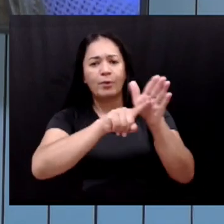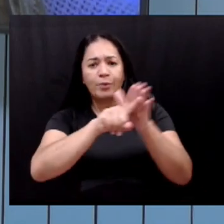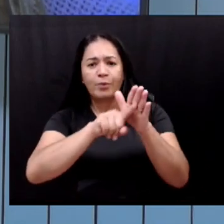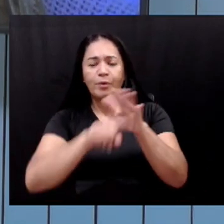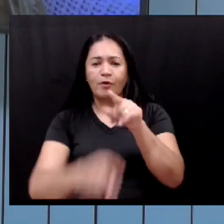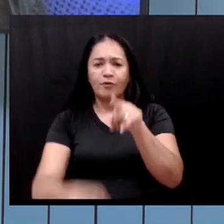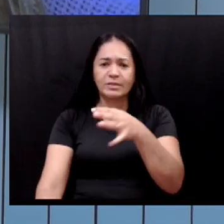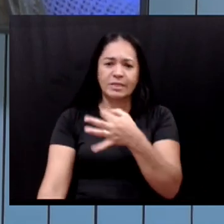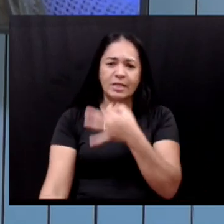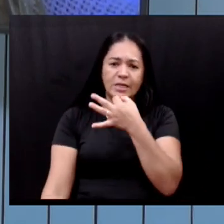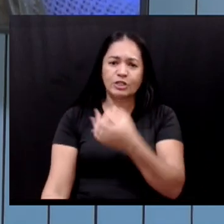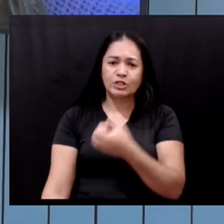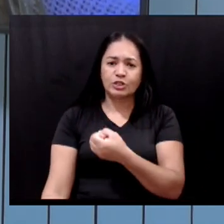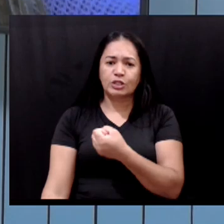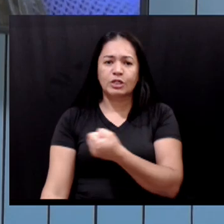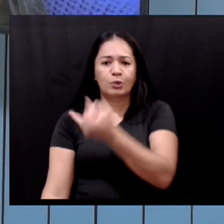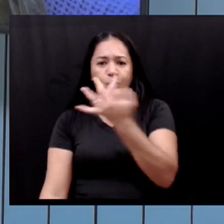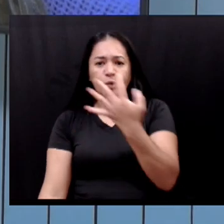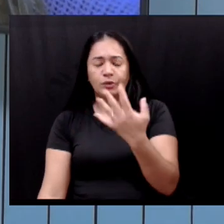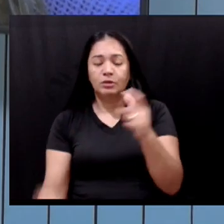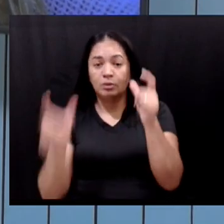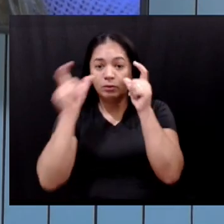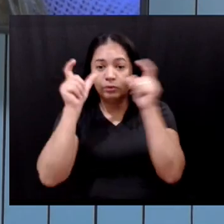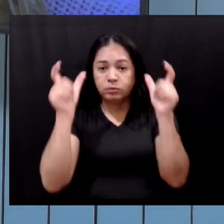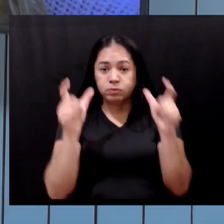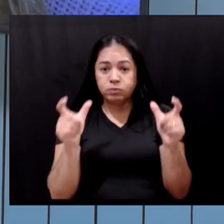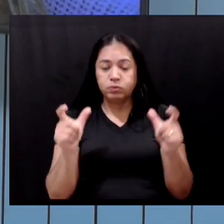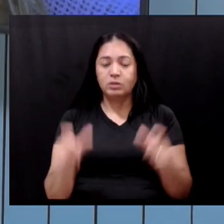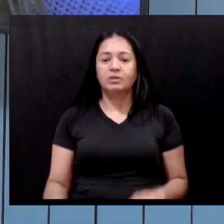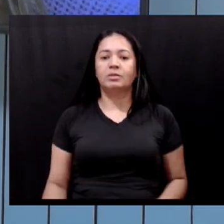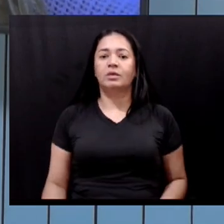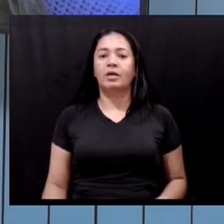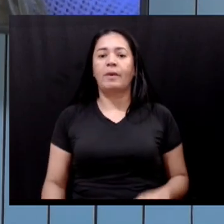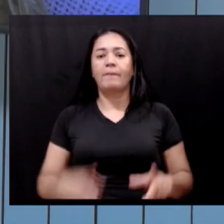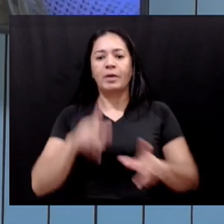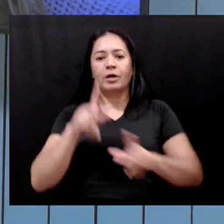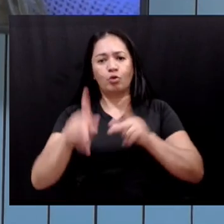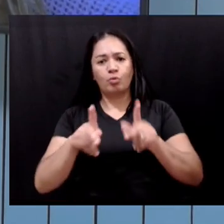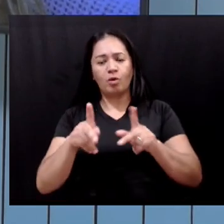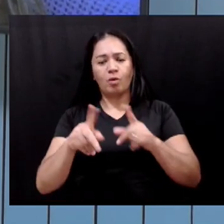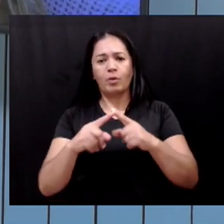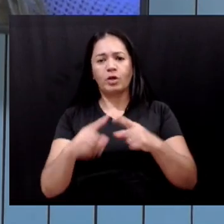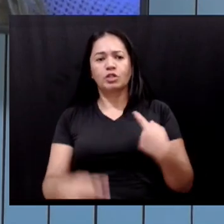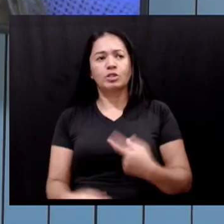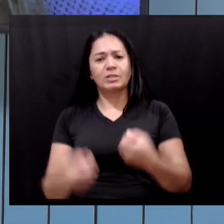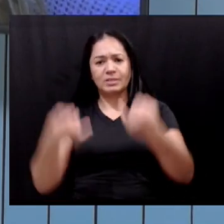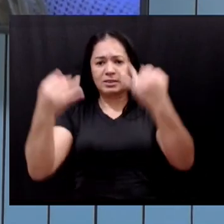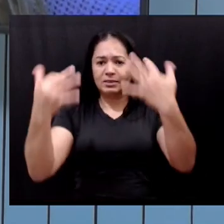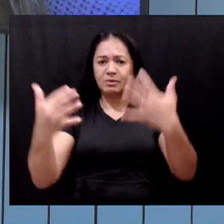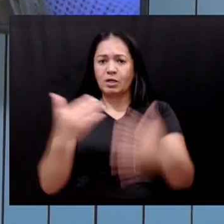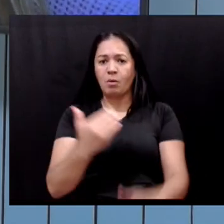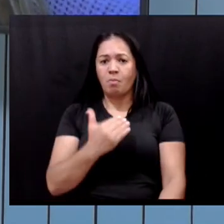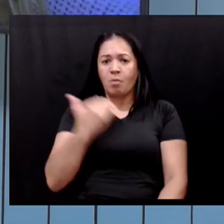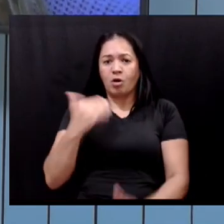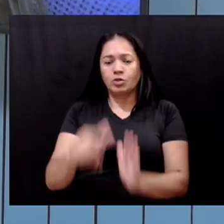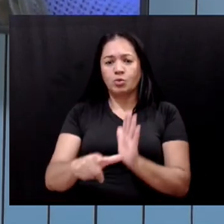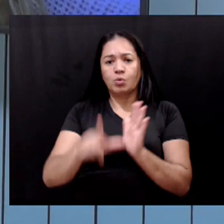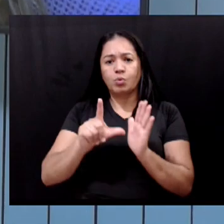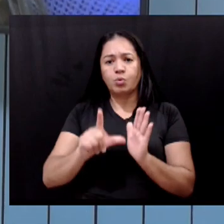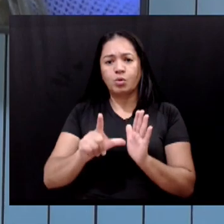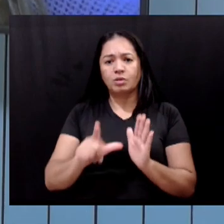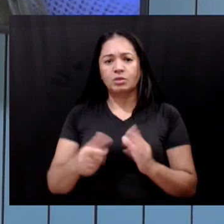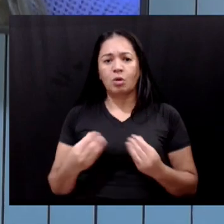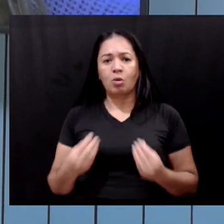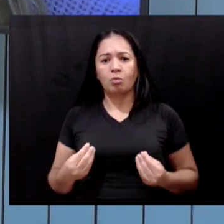pouco assim alarmante, assustador aí para a população? Porque a gente está falando em morte precoce, né? É algo